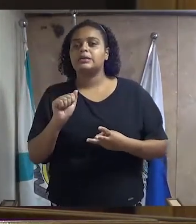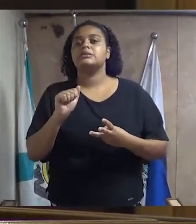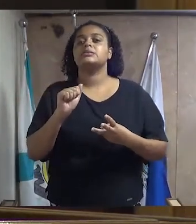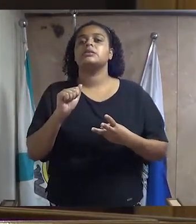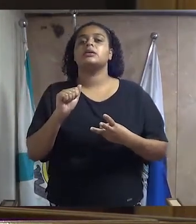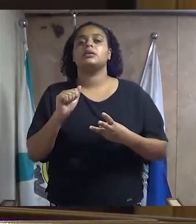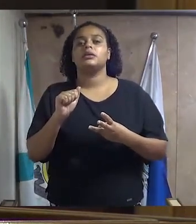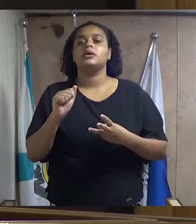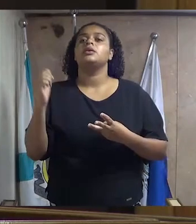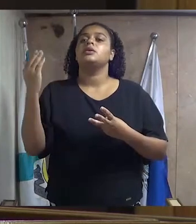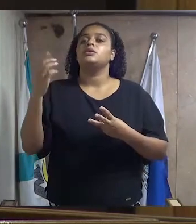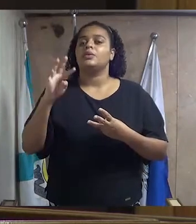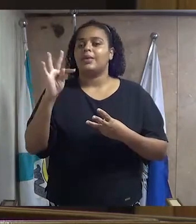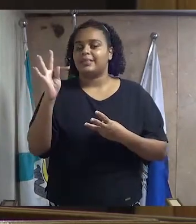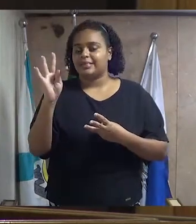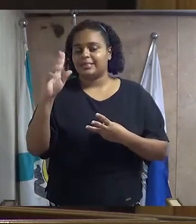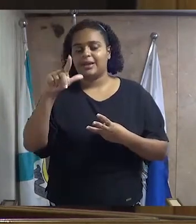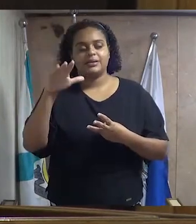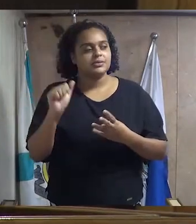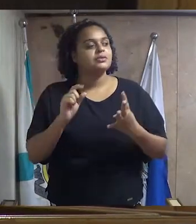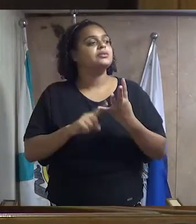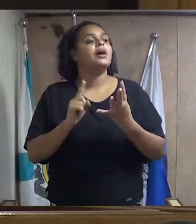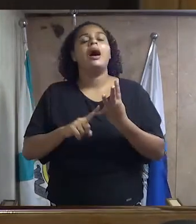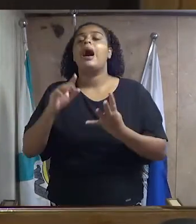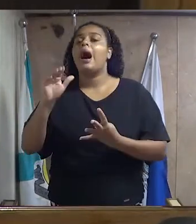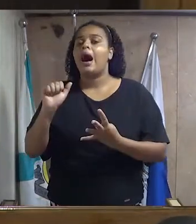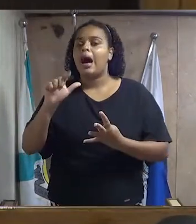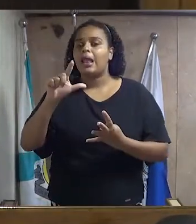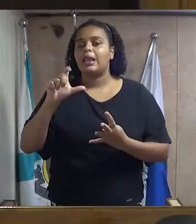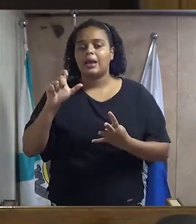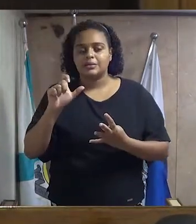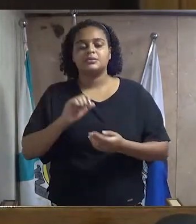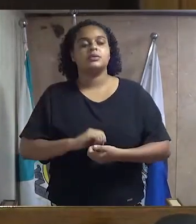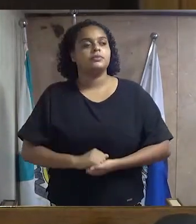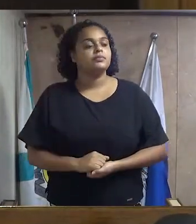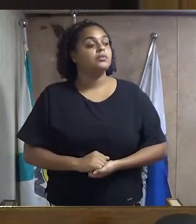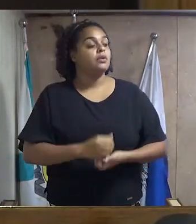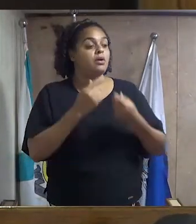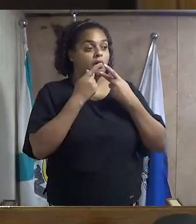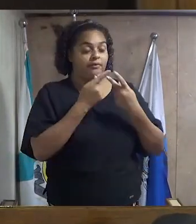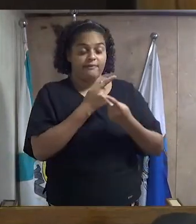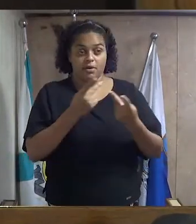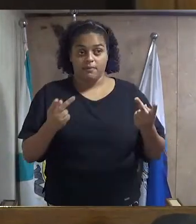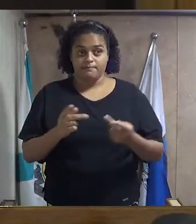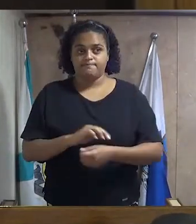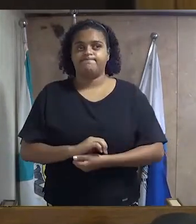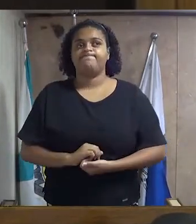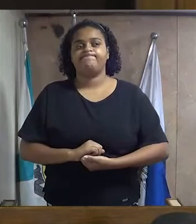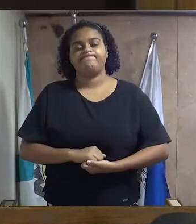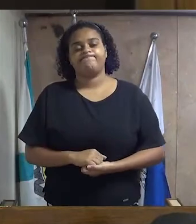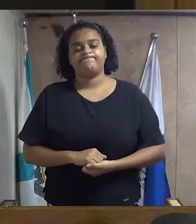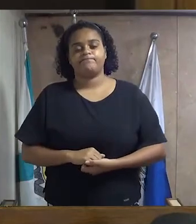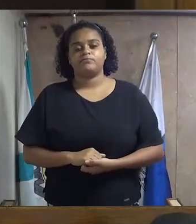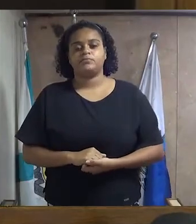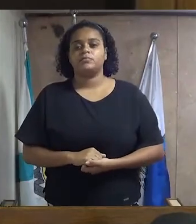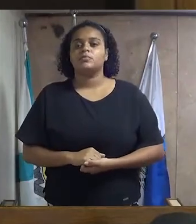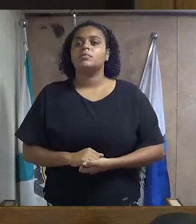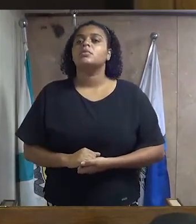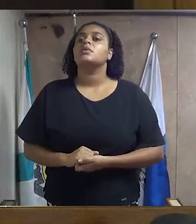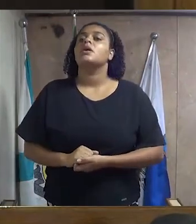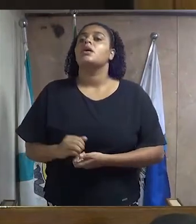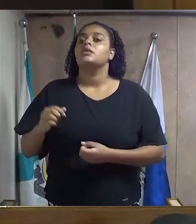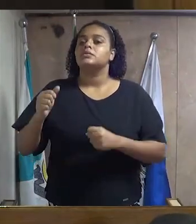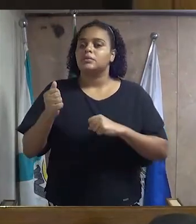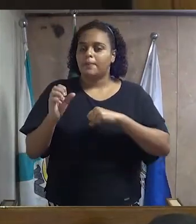Alex da Juliana do Táxi, Alex Freitas. Dizer para vocês que doutora